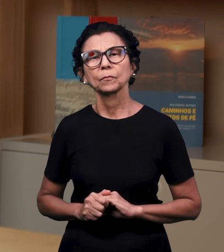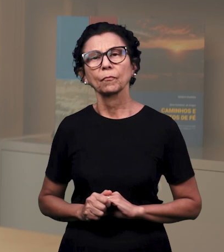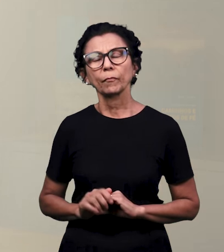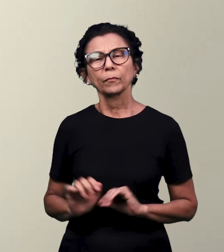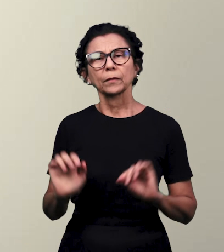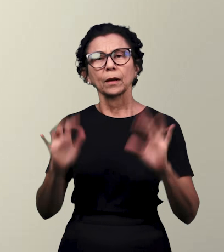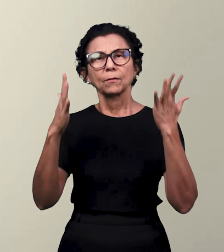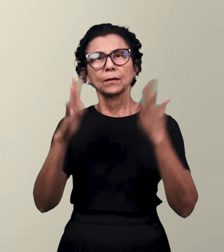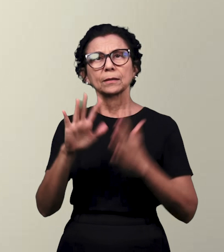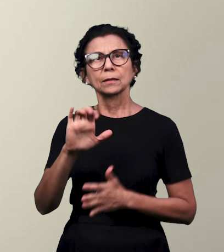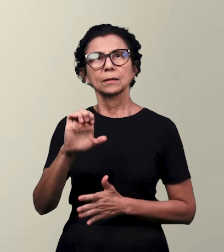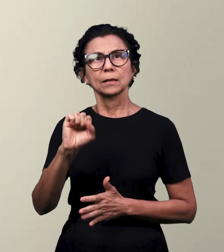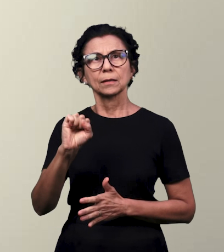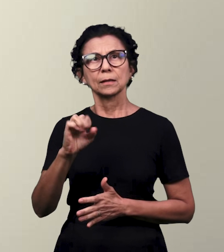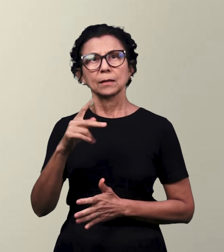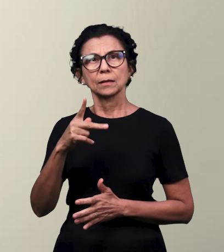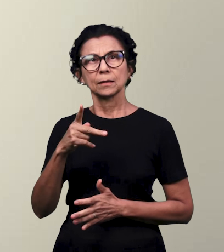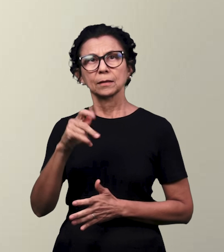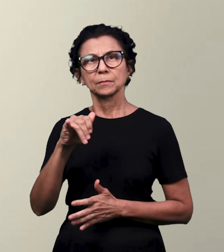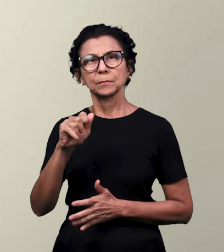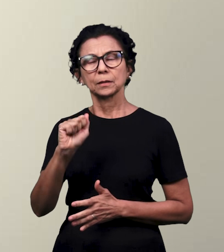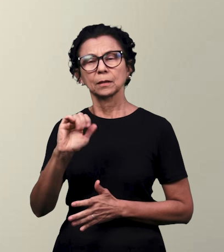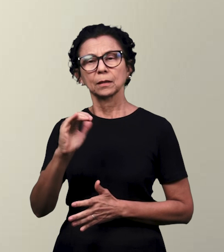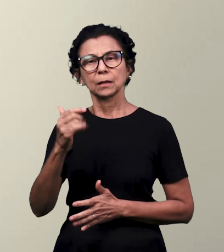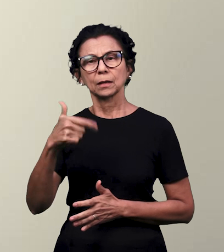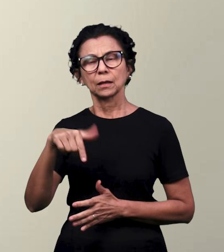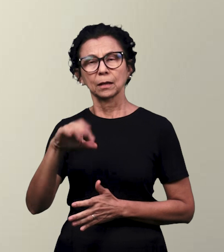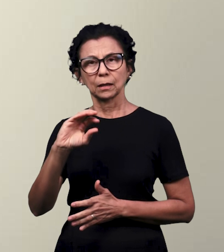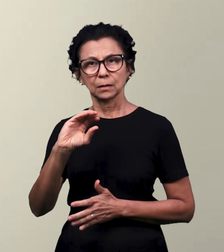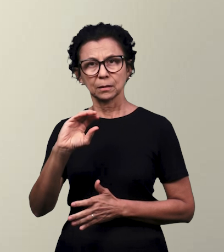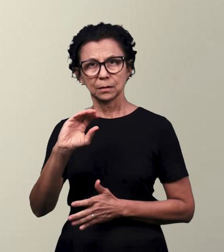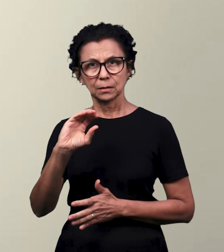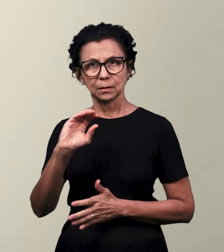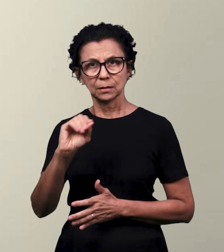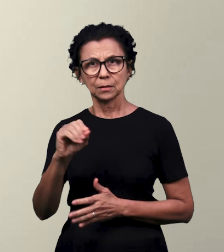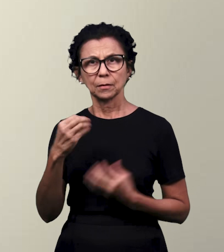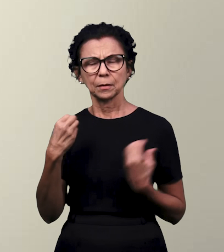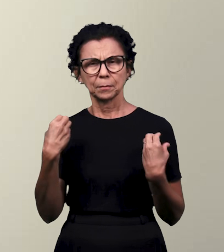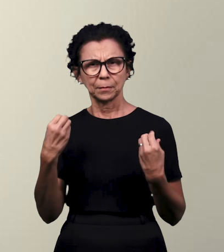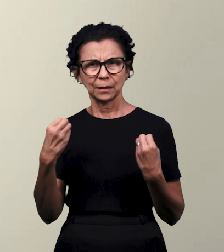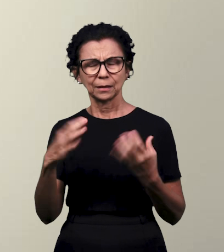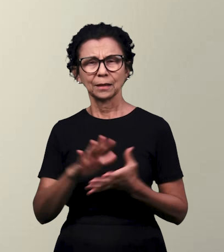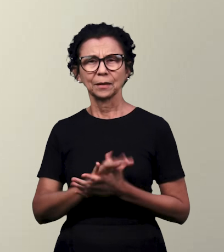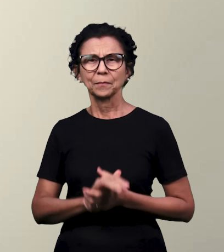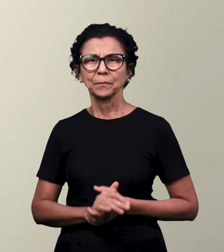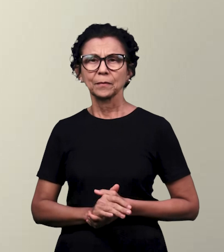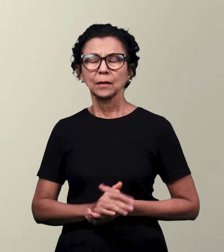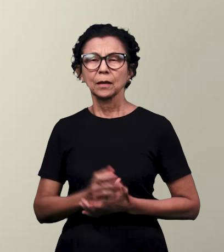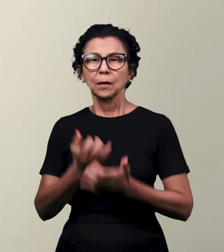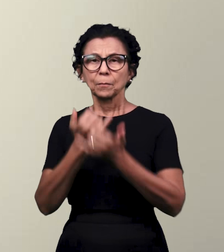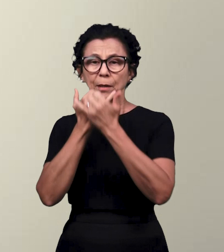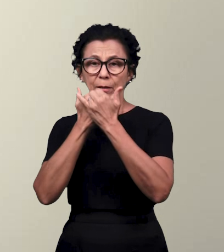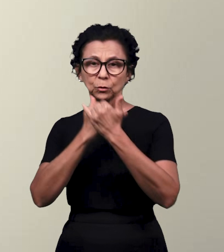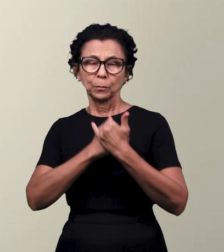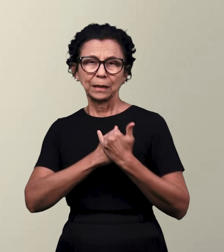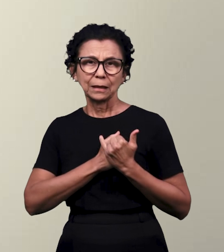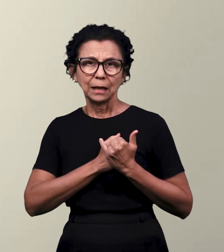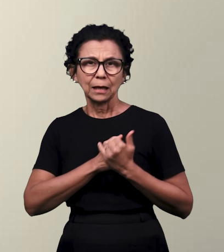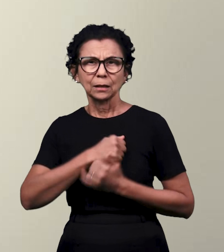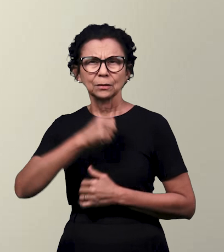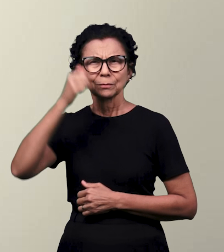expiação. Ela tinha um significado, ela era dedicada ao arrependimento do povo, ao